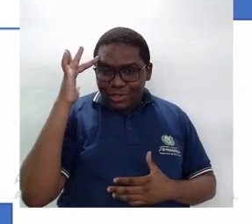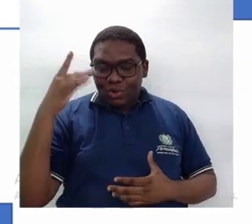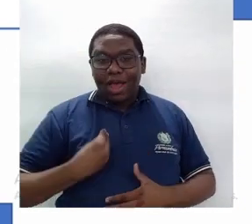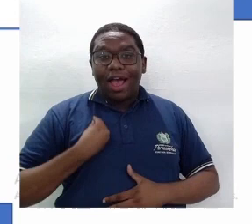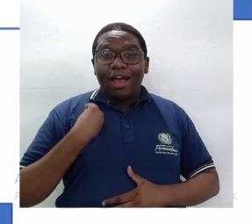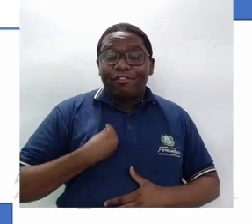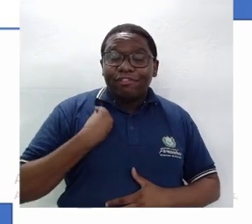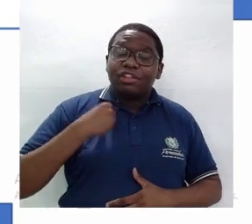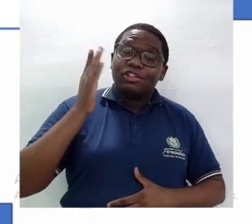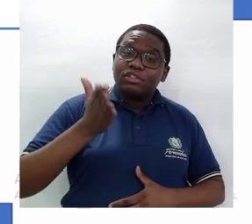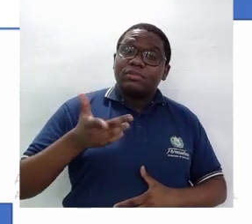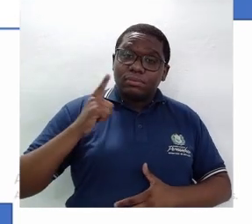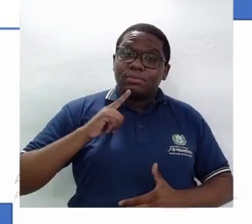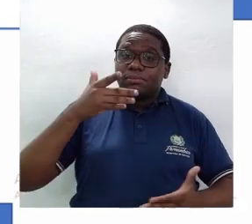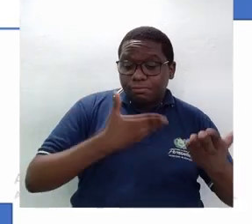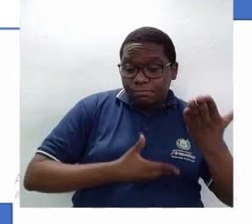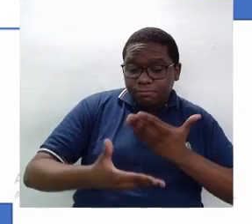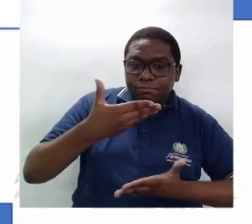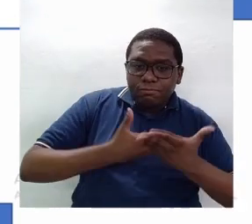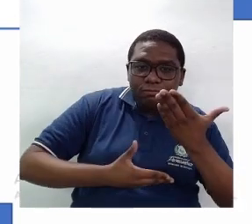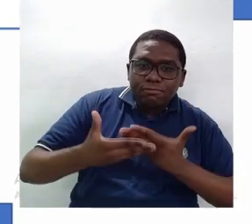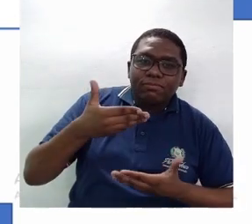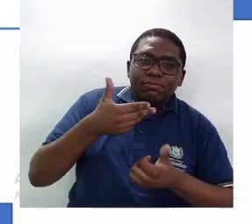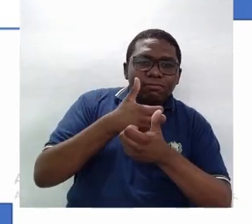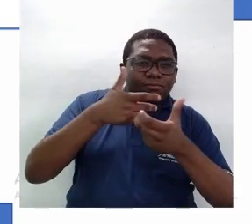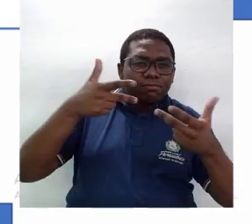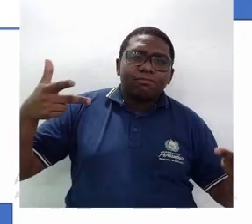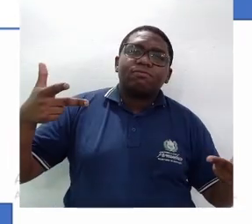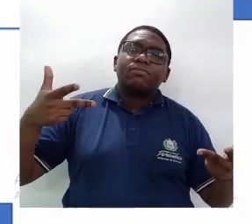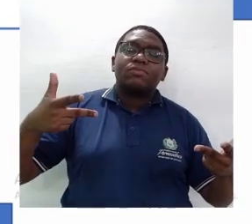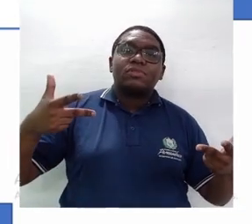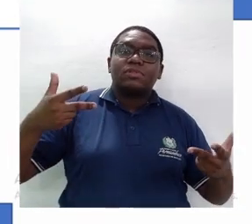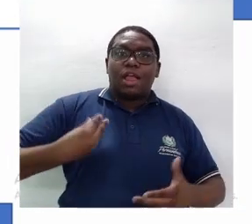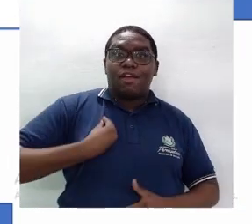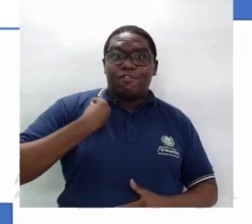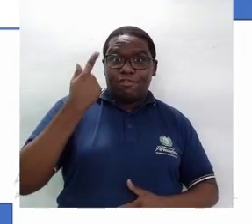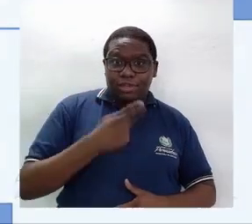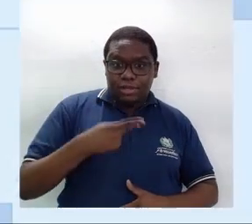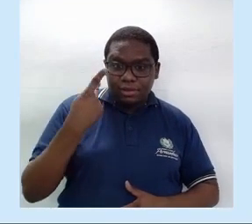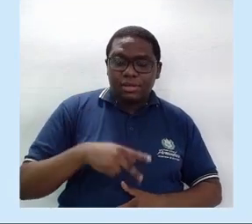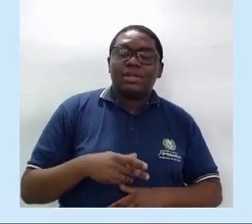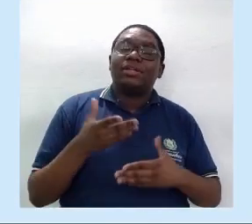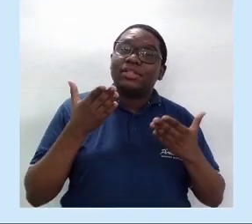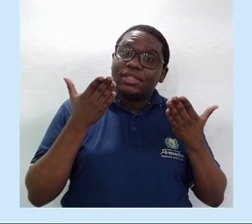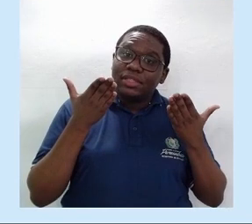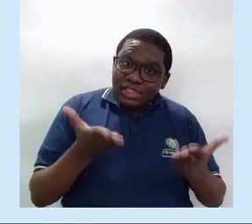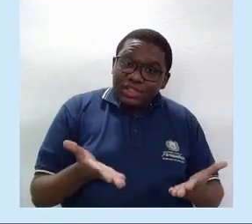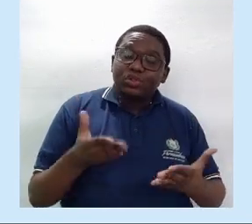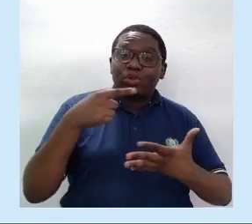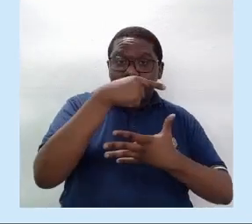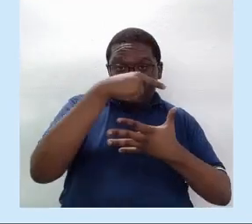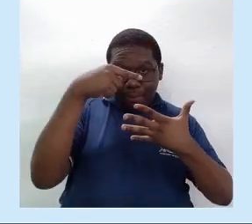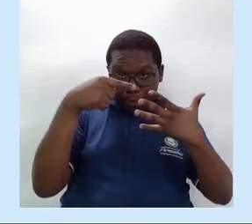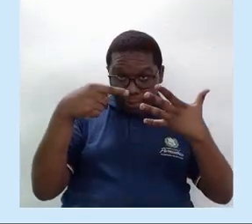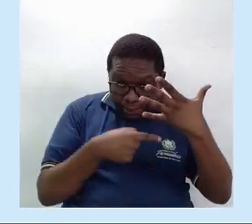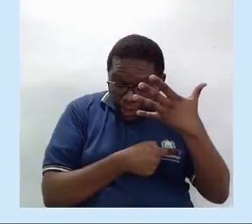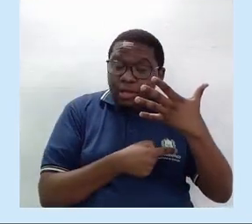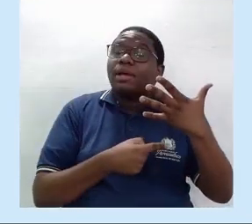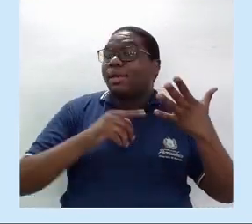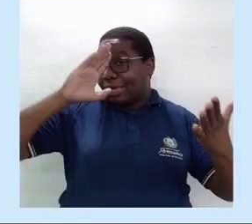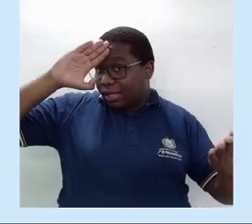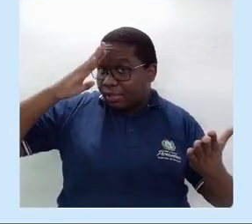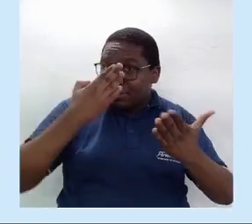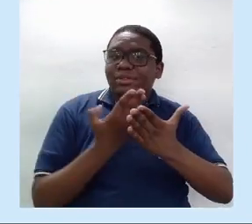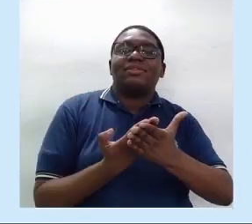está relacionado aos atos que pratica em vida. Esses são os 5 pontos de crença